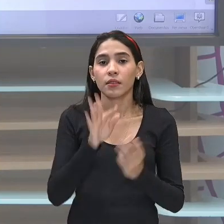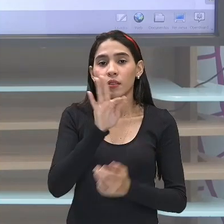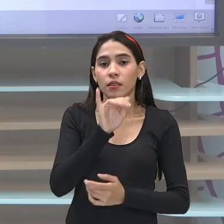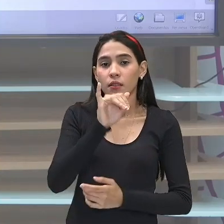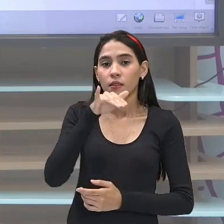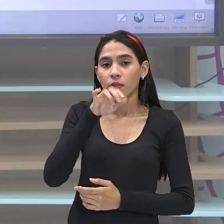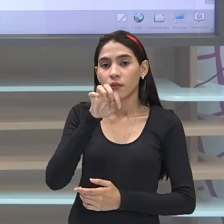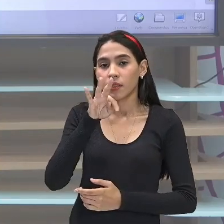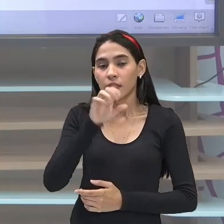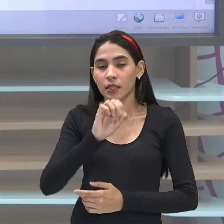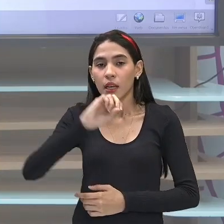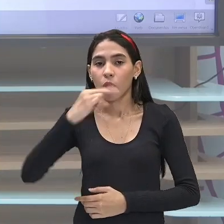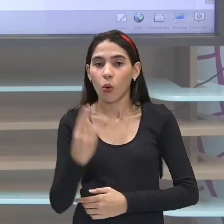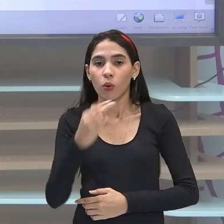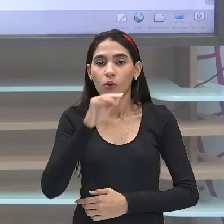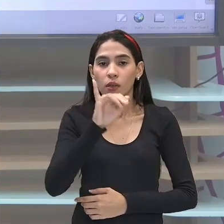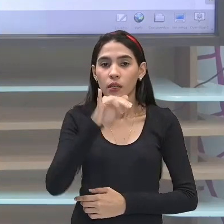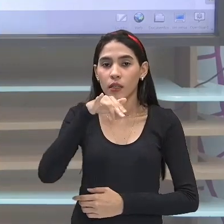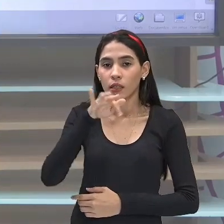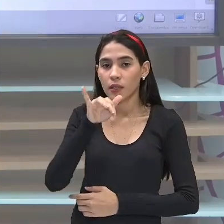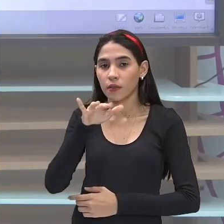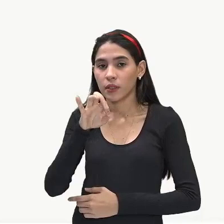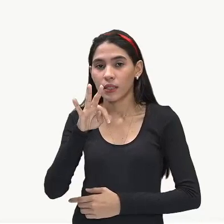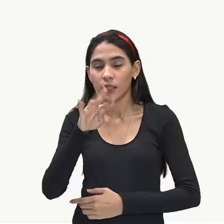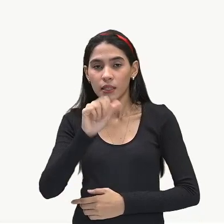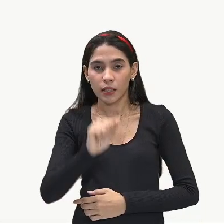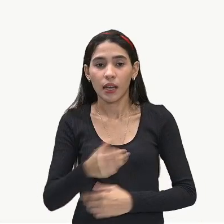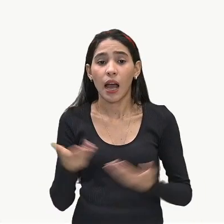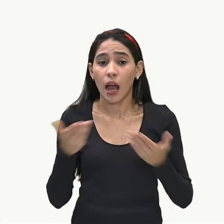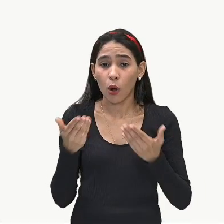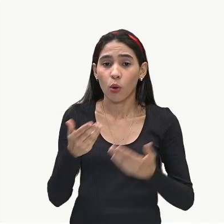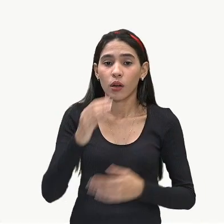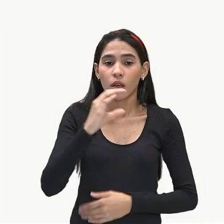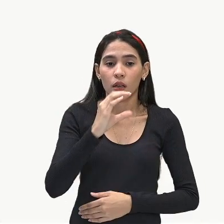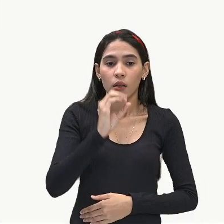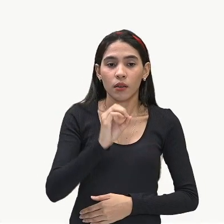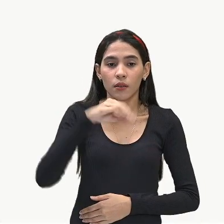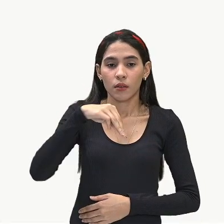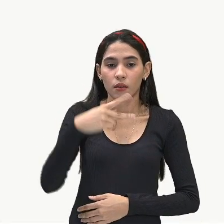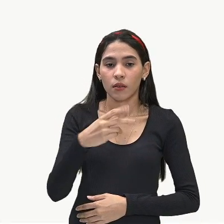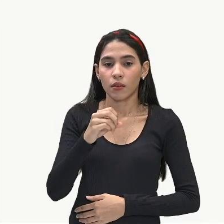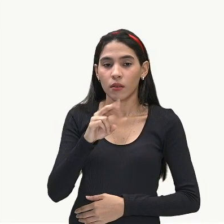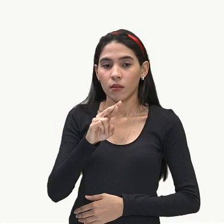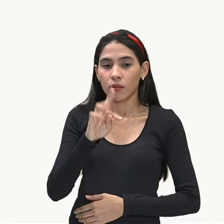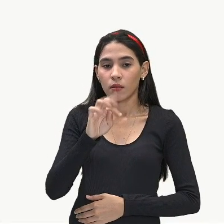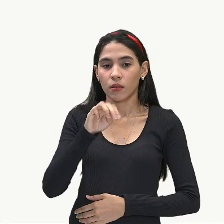ou infinita. Agora vamos ver o comportamento, vamos lá. No caso do comportamento,